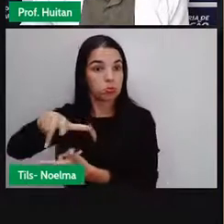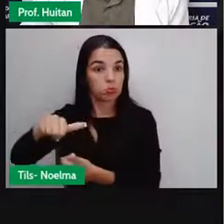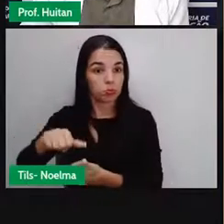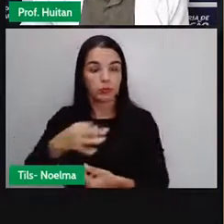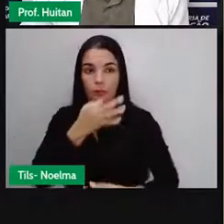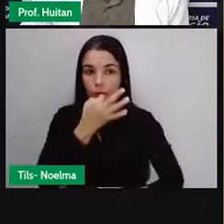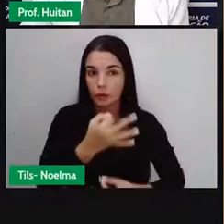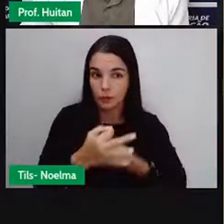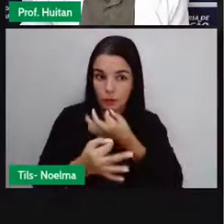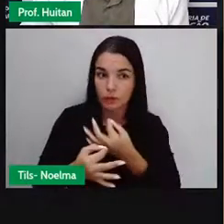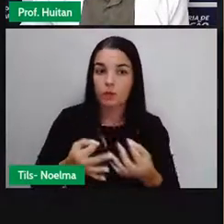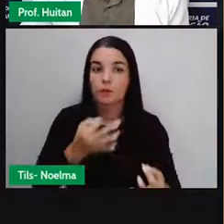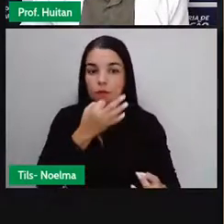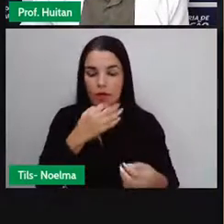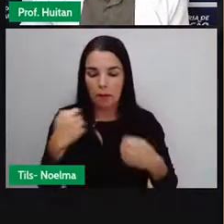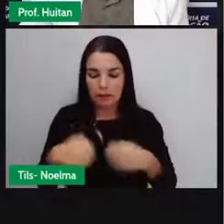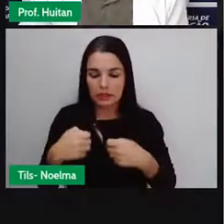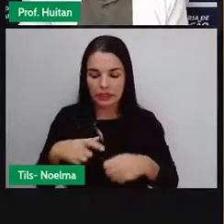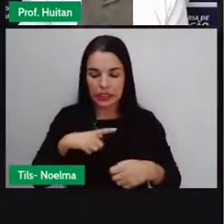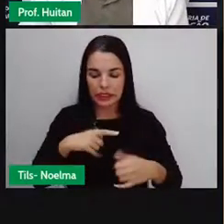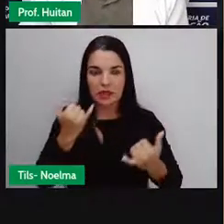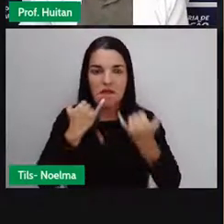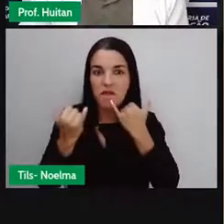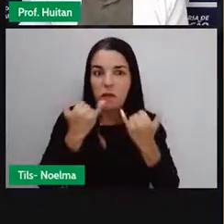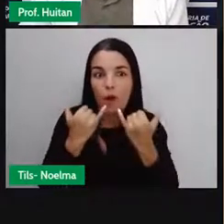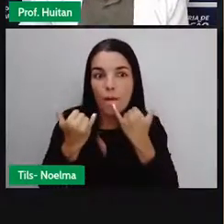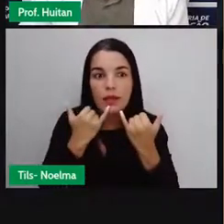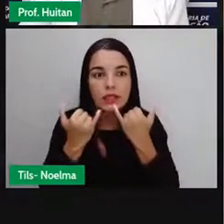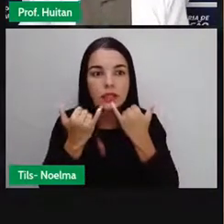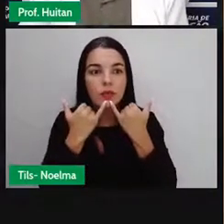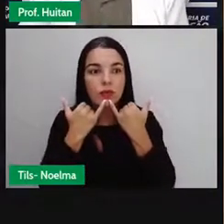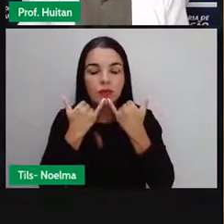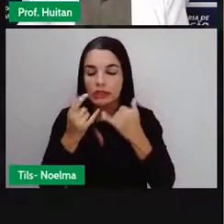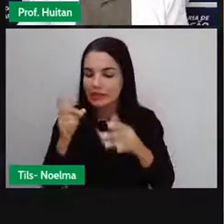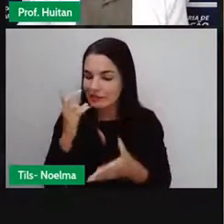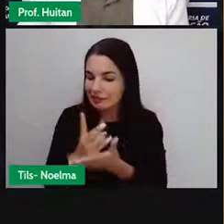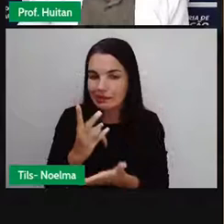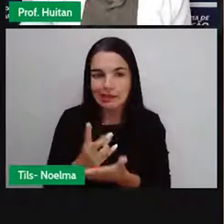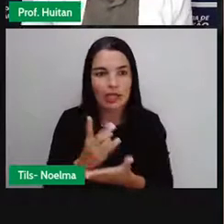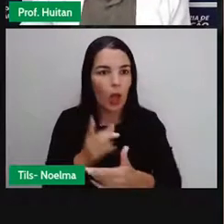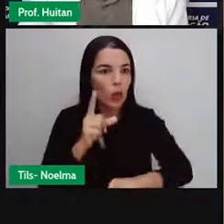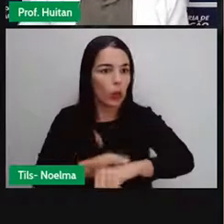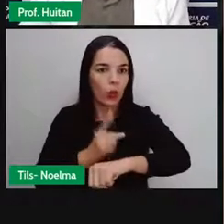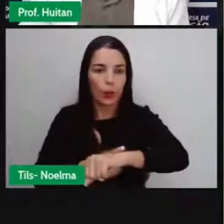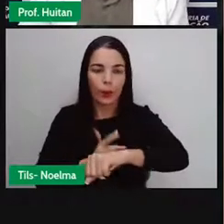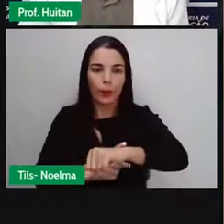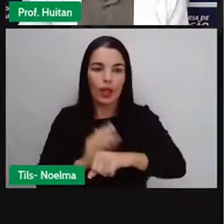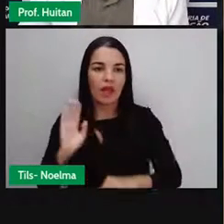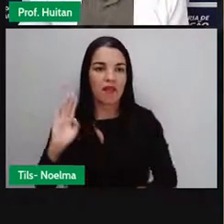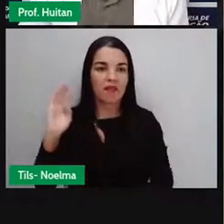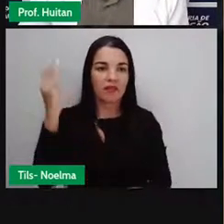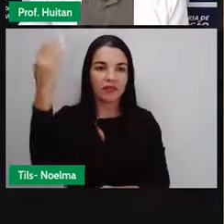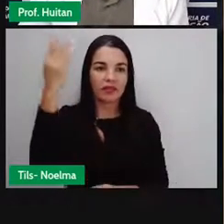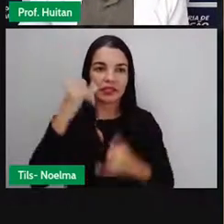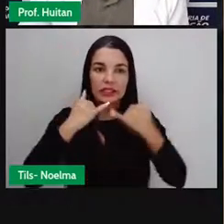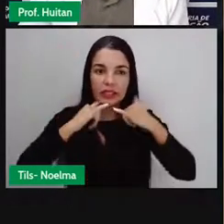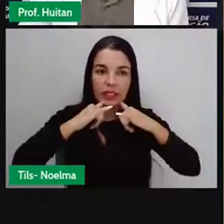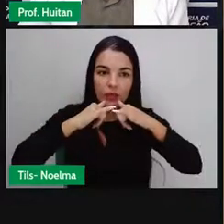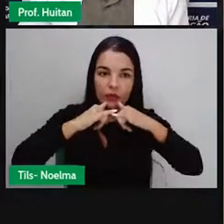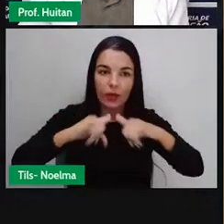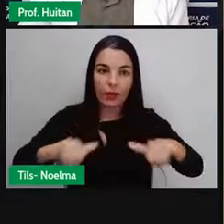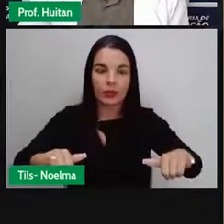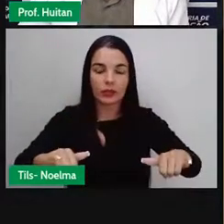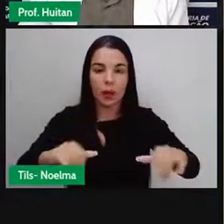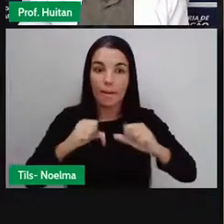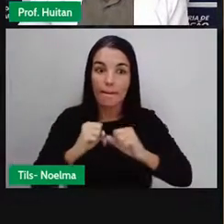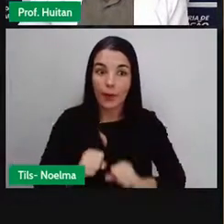dias atuais em que somos bombardeados por informações a todo momento. As fake news estão aí, né, nos